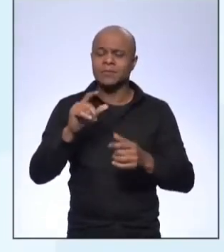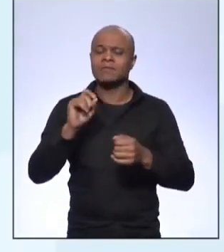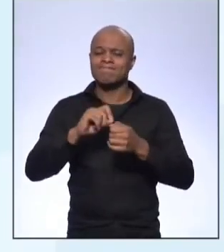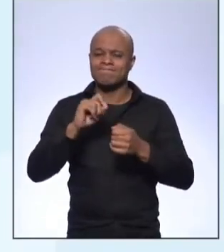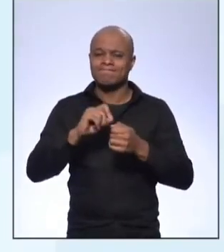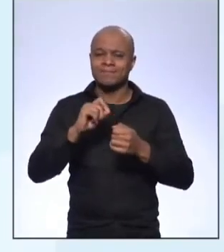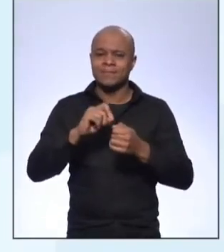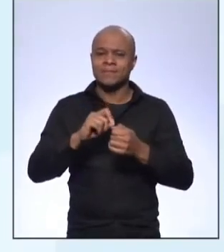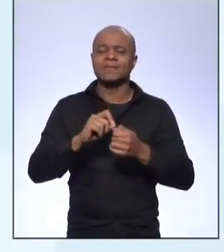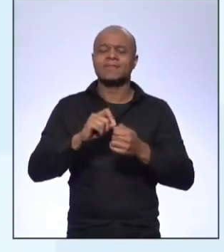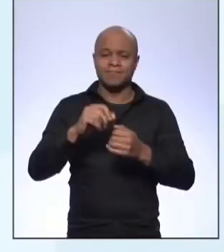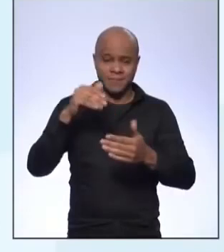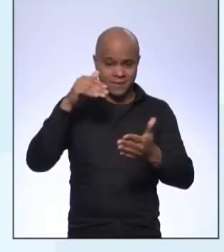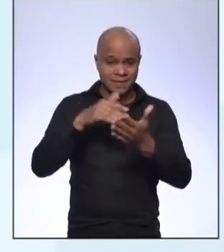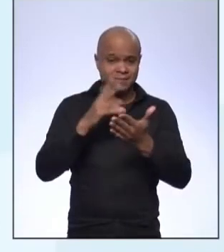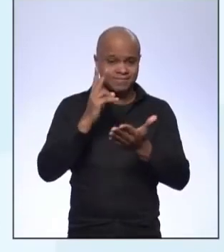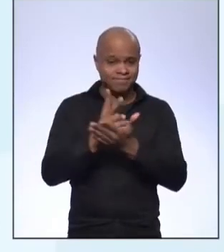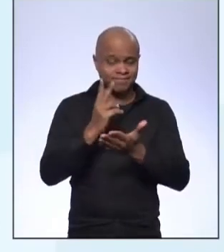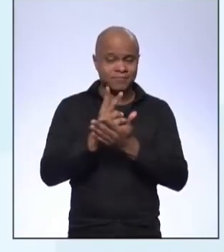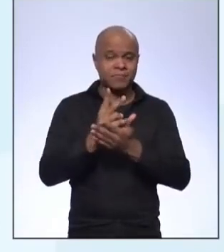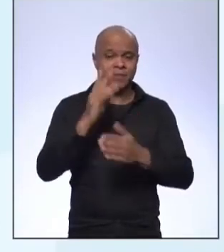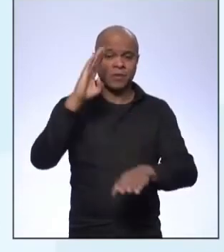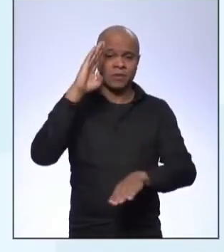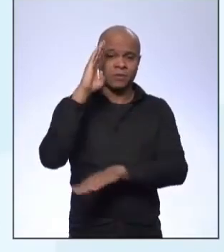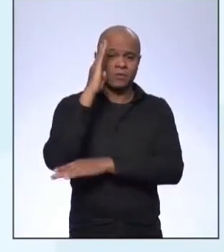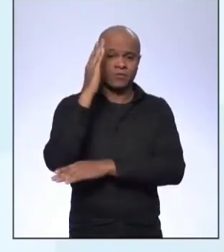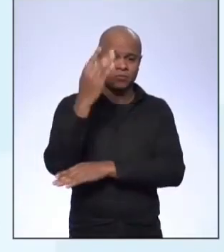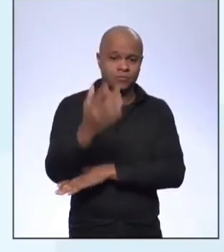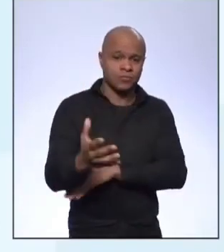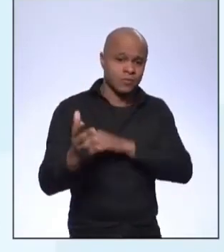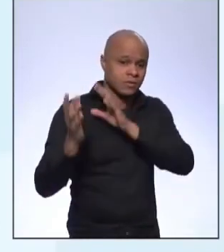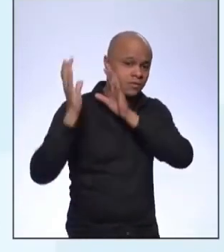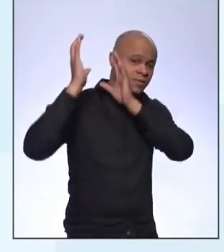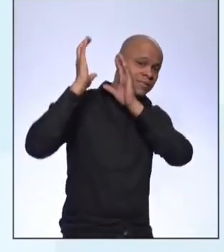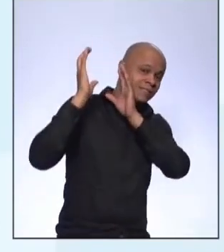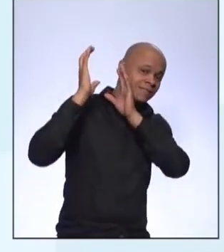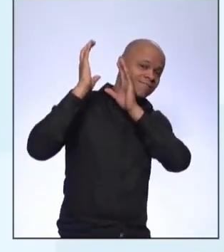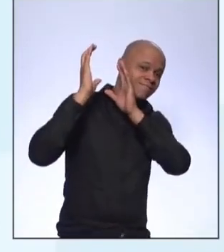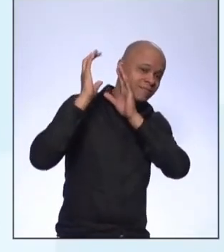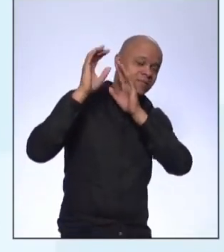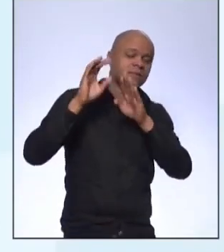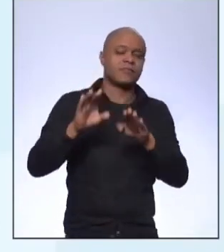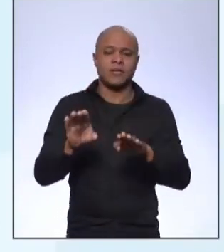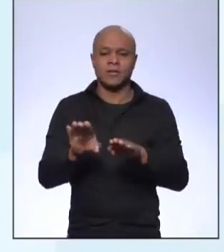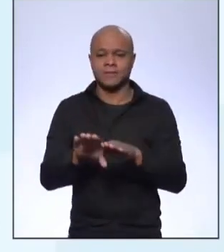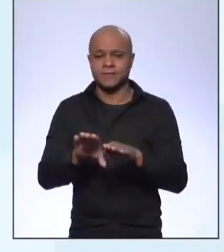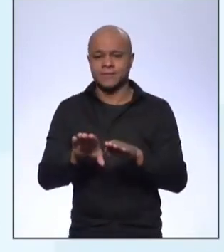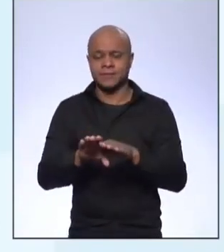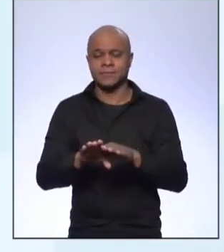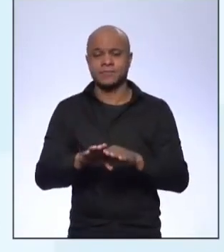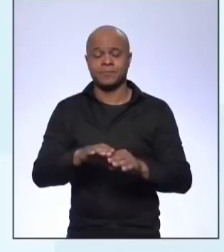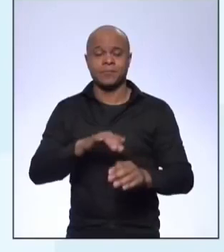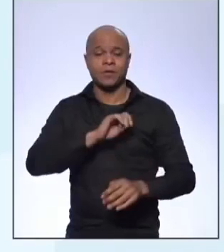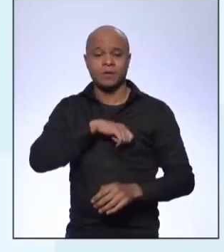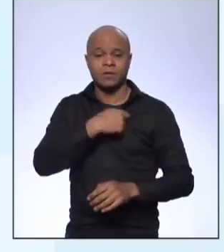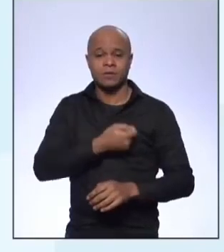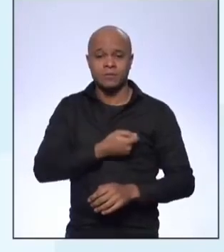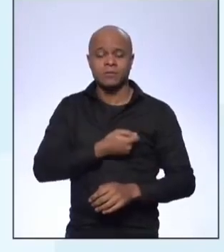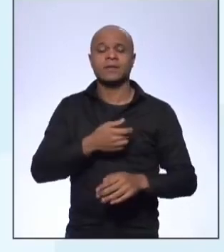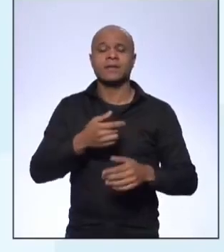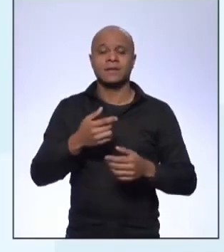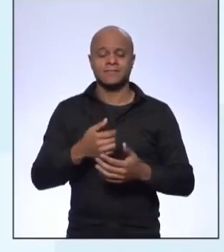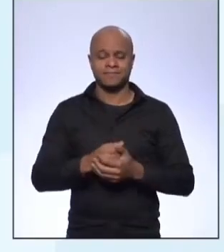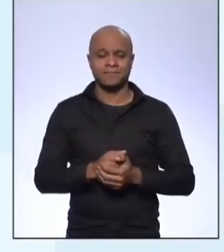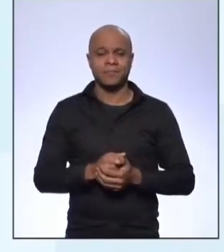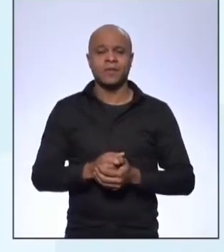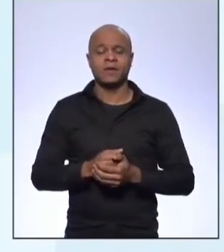tanto o corte da madeira como o carregamento para algum navio, para essa madeira ser exportada para a Espanha, né? No